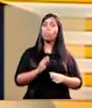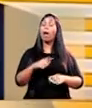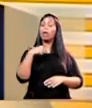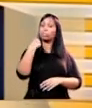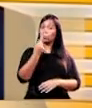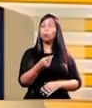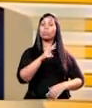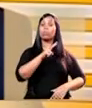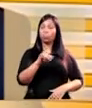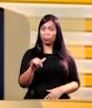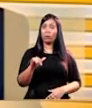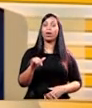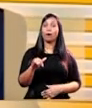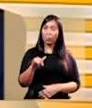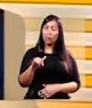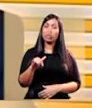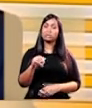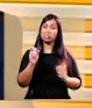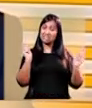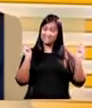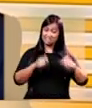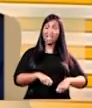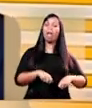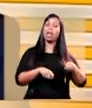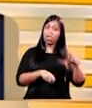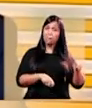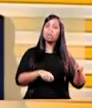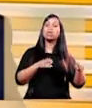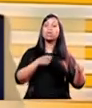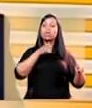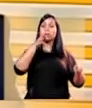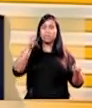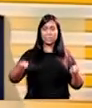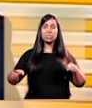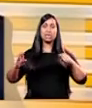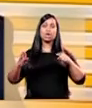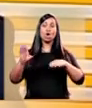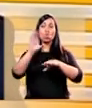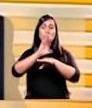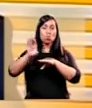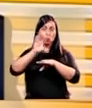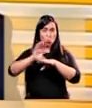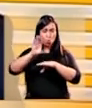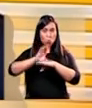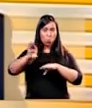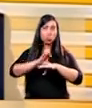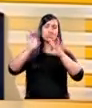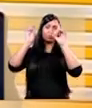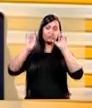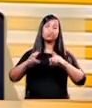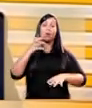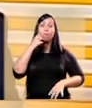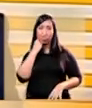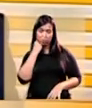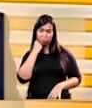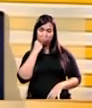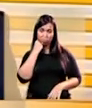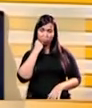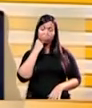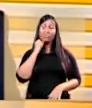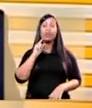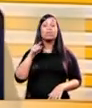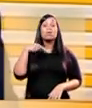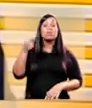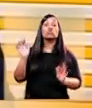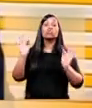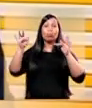E só depois, então, uma pré-habilitação para que essas pessoas frequentem o curso especializado para adoção. E,